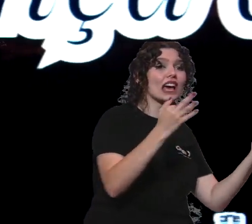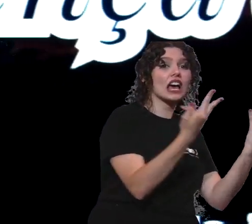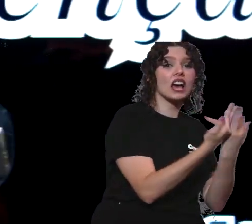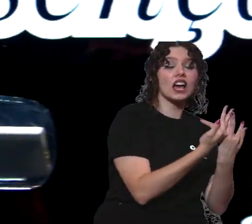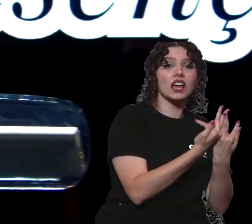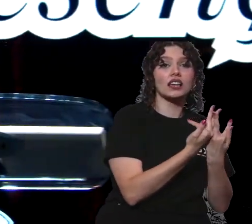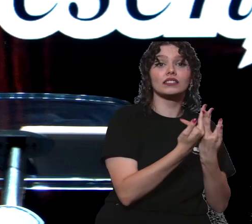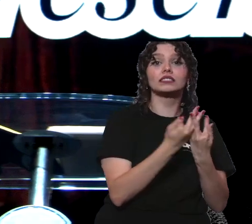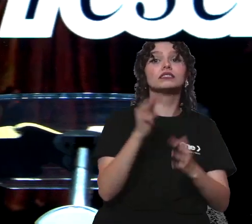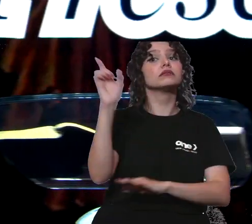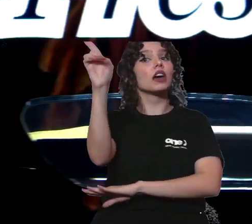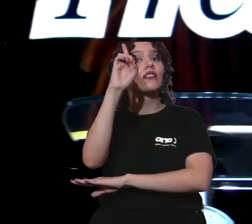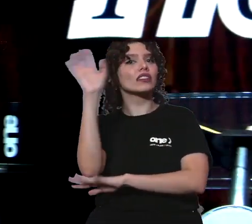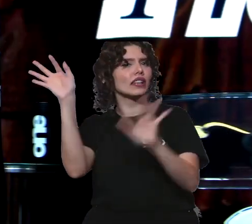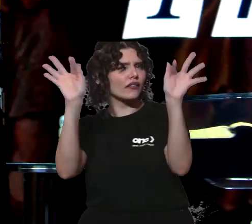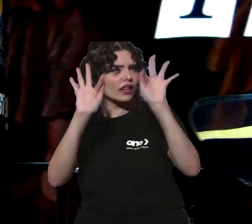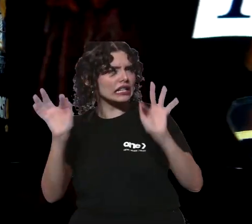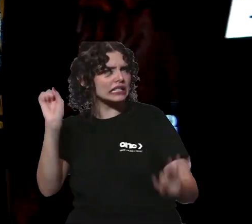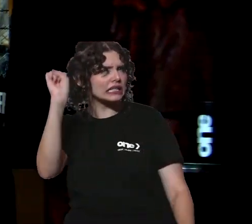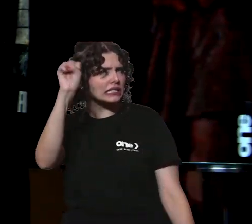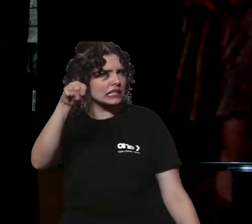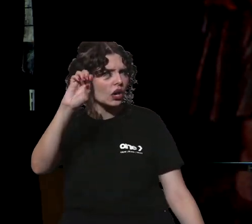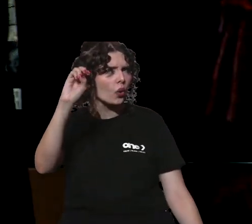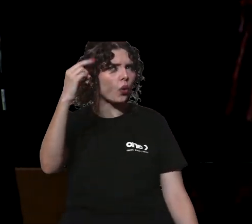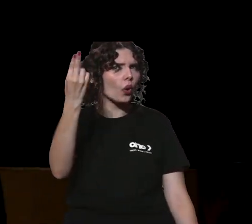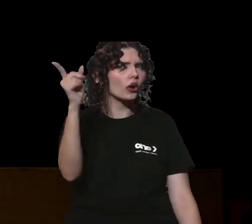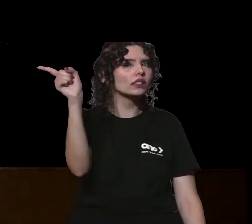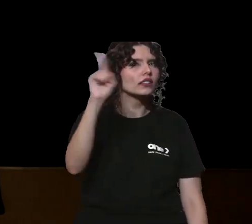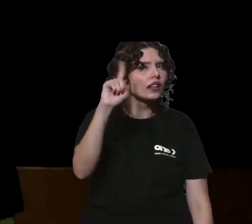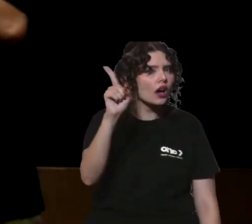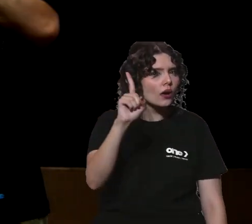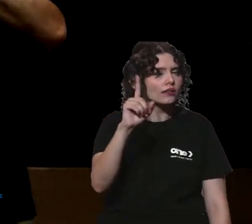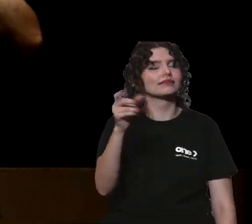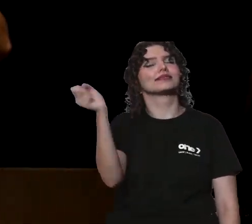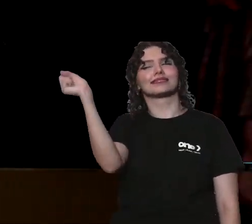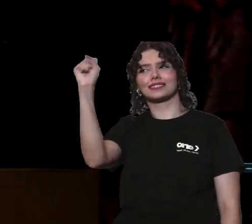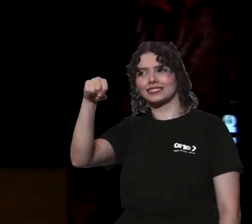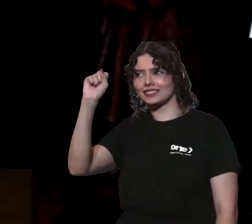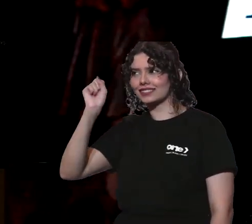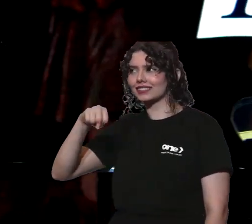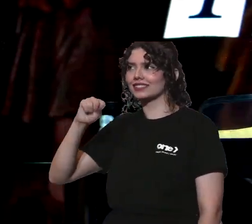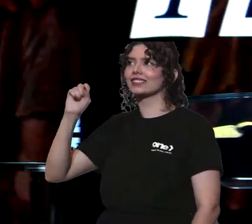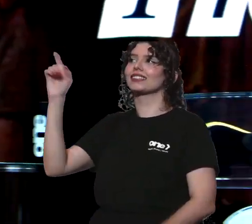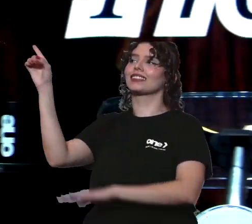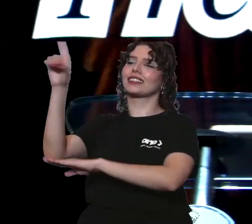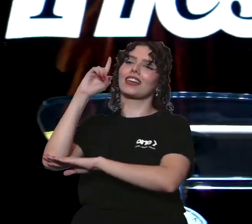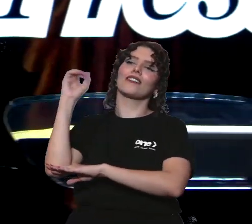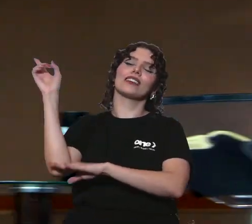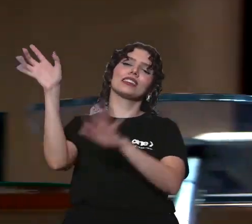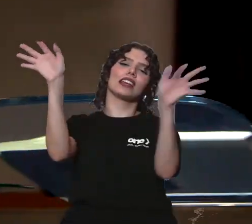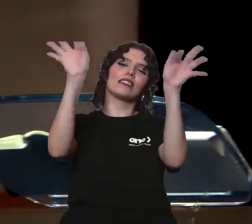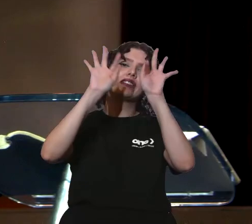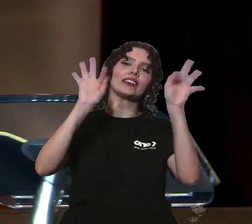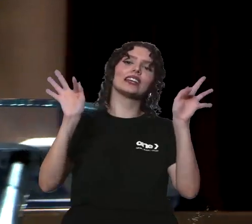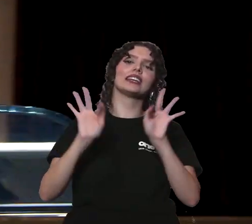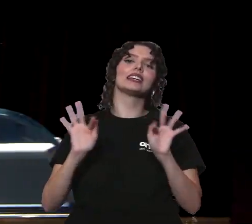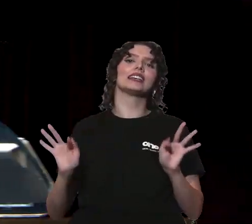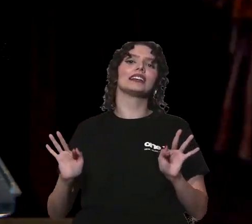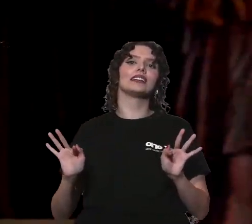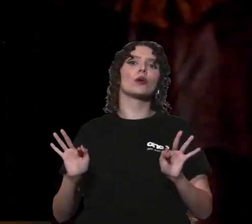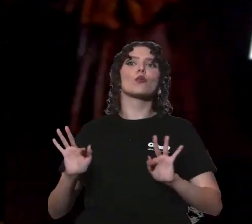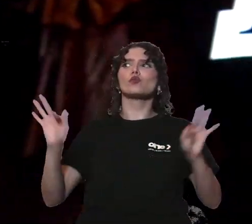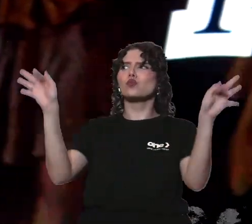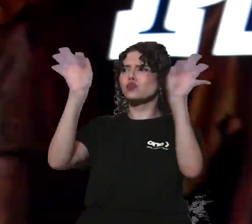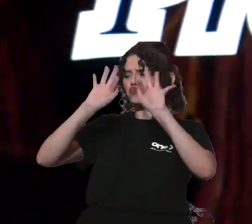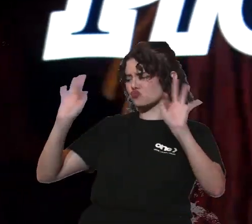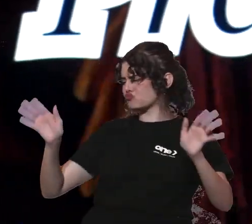Davi estava feliz, sim ou não? Sim ou não? Davi estava feliz. Ele estava muito